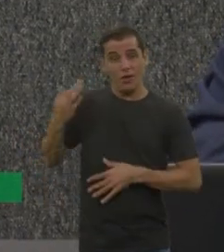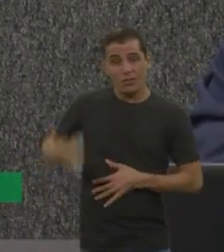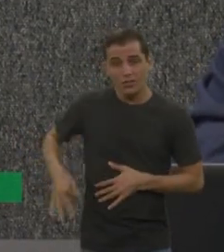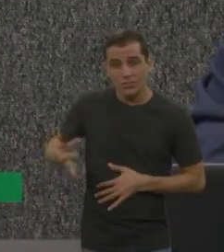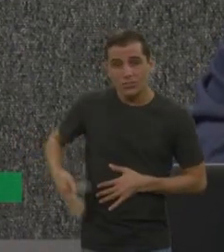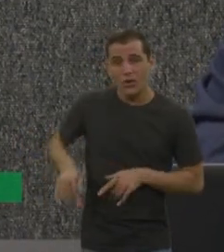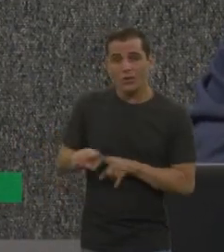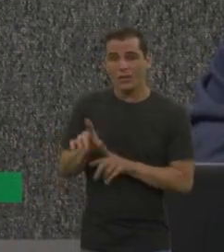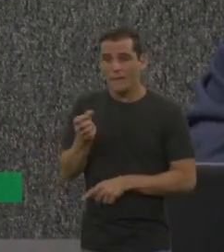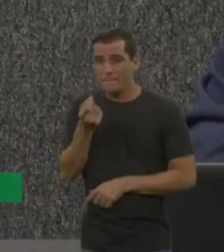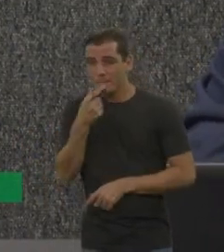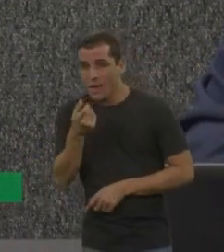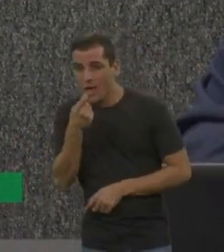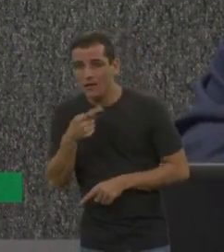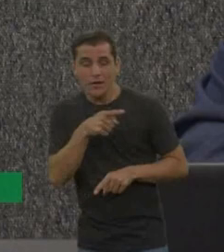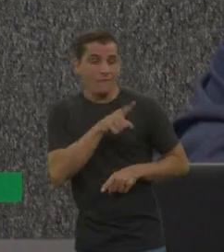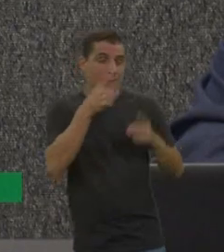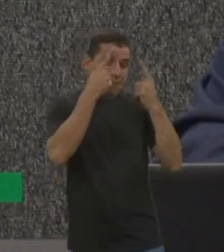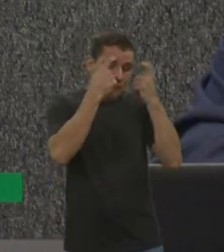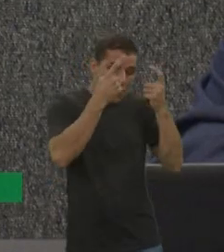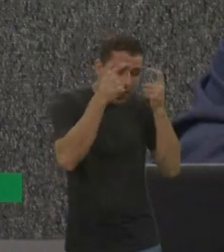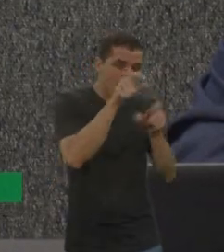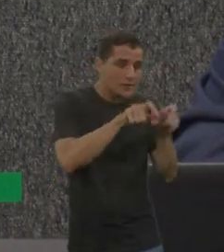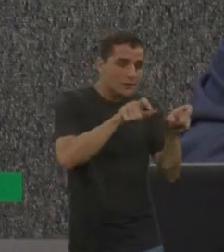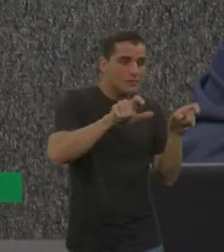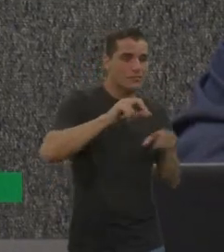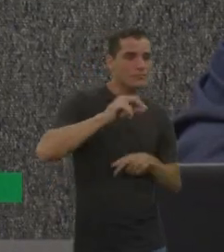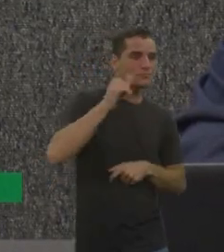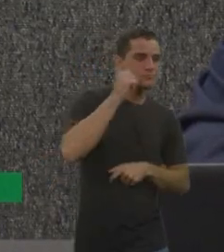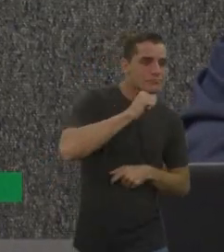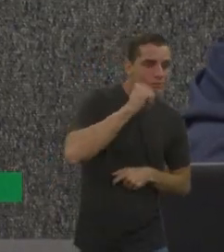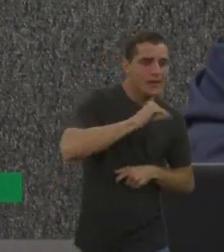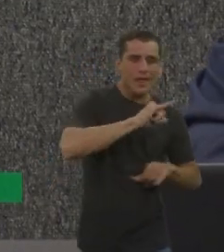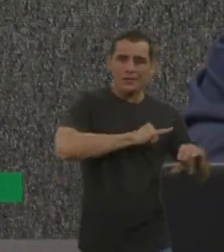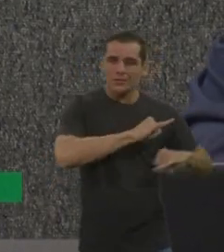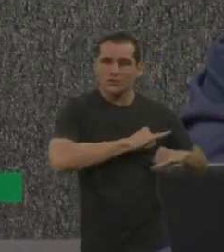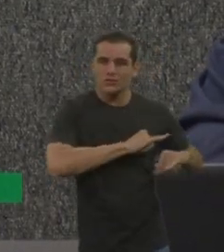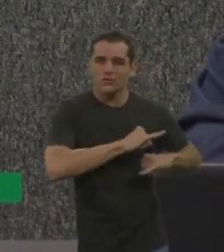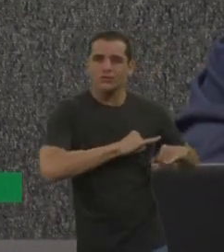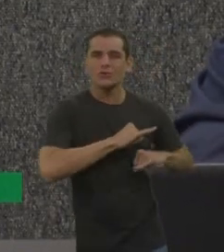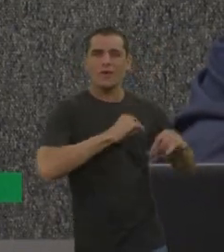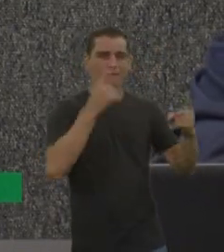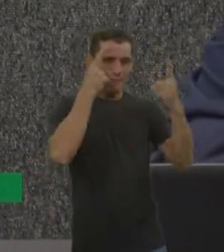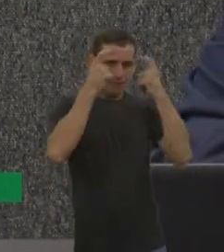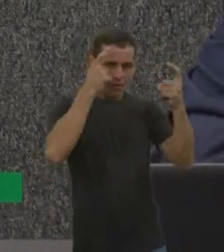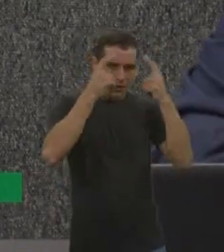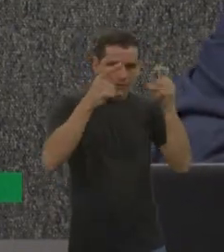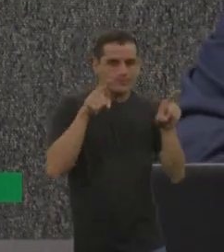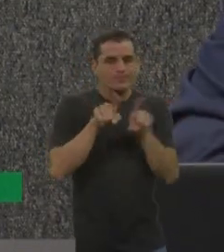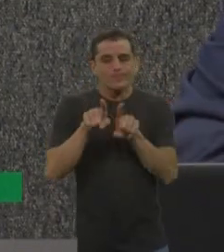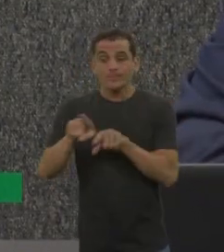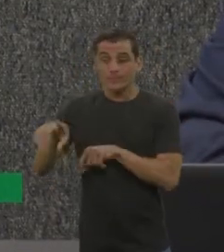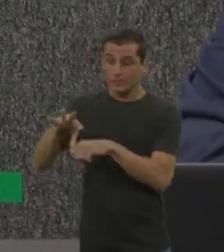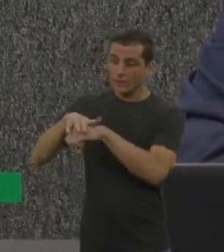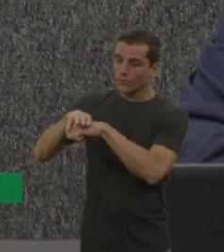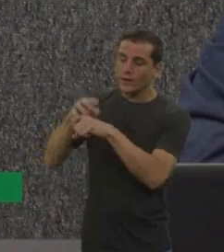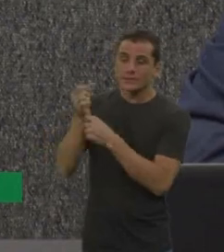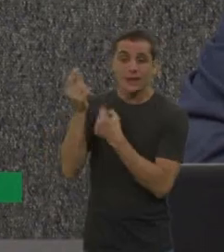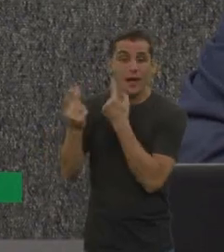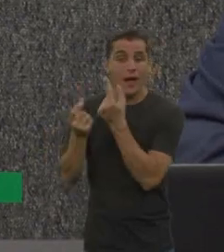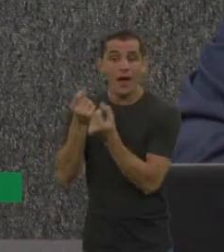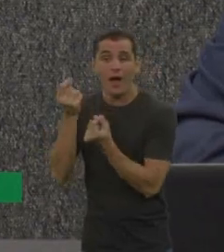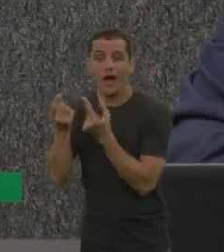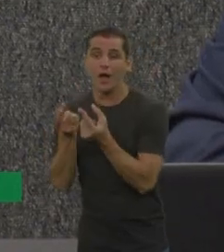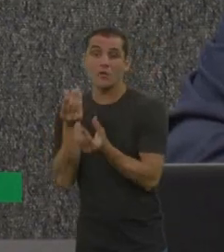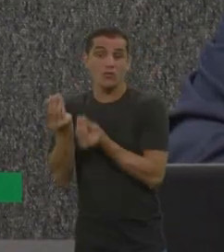crianças e as doenças raras. Digo isso porque eu participei, inclusive, do processo